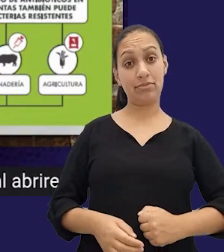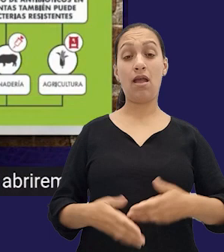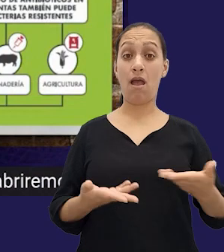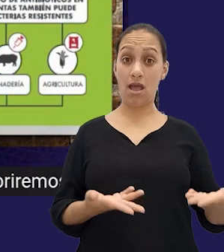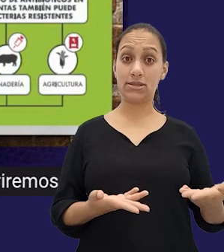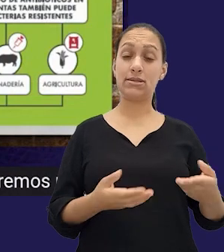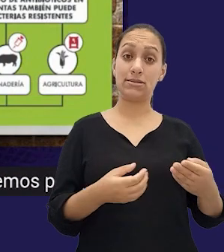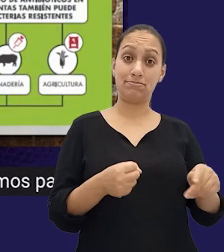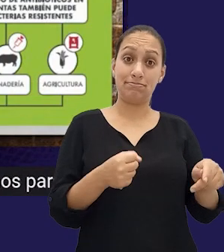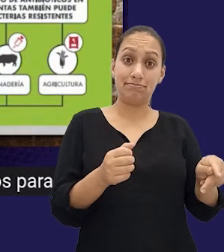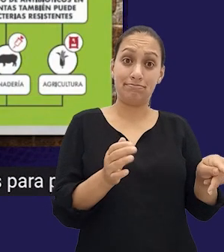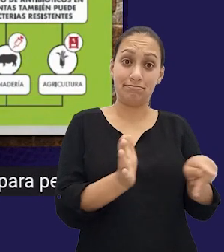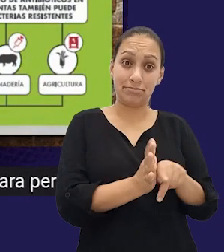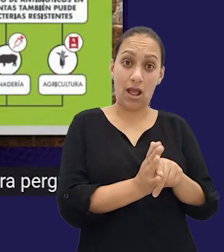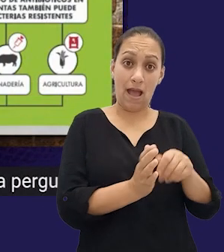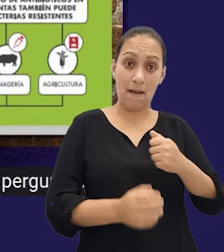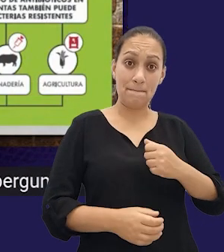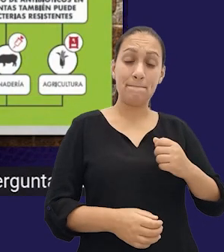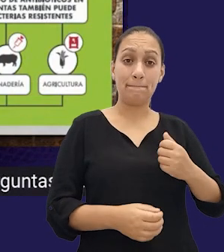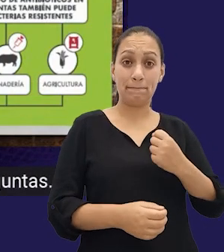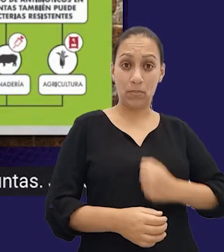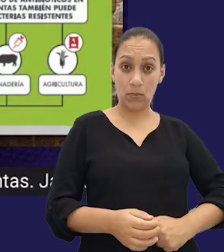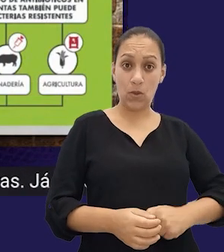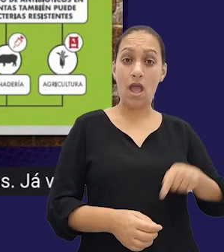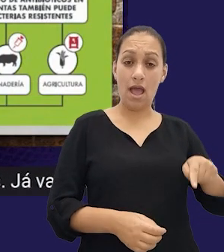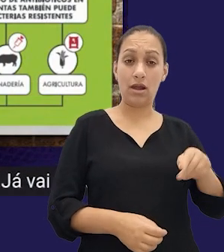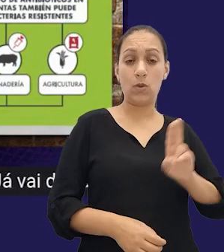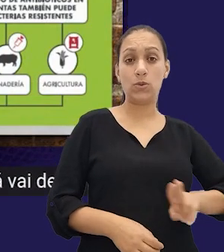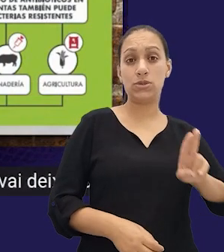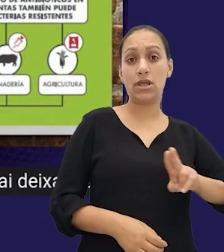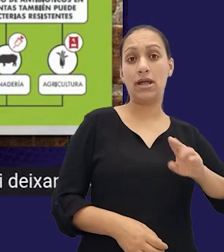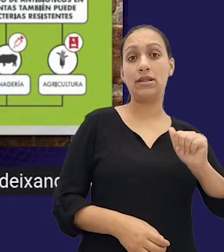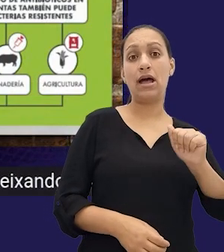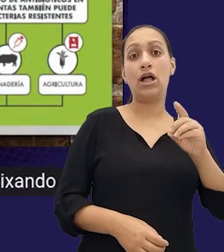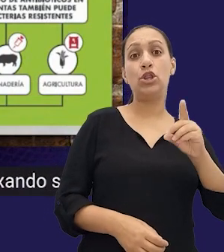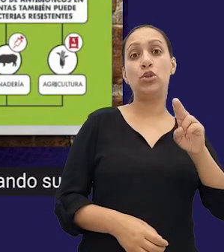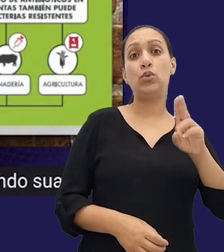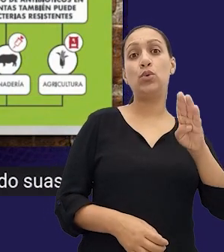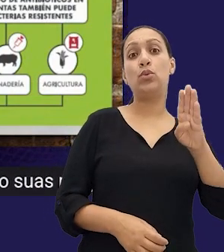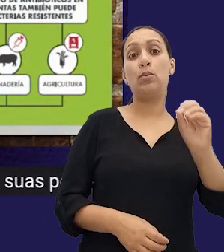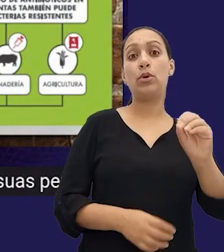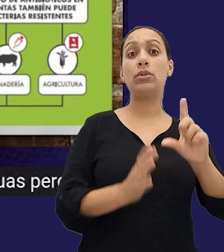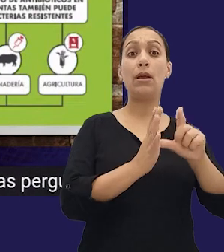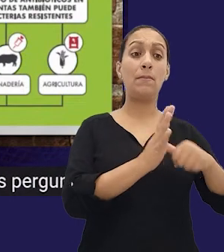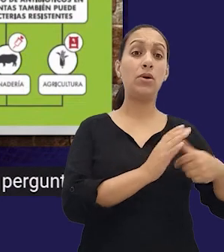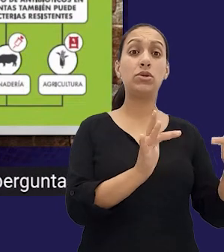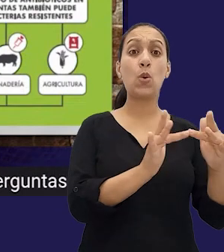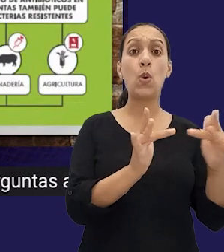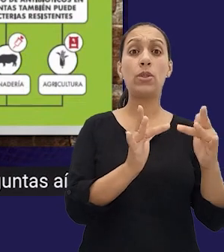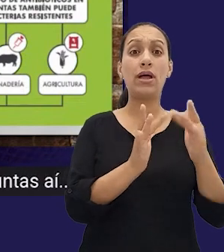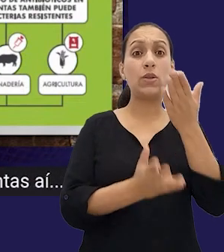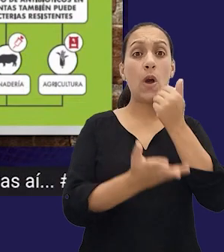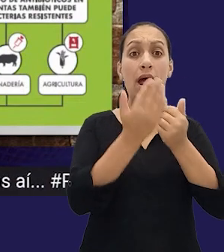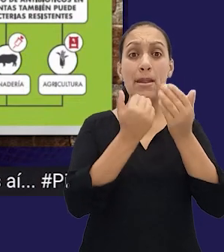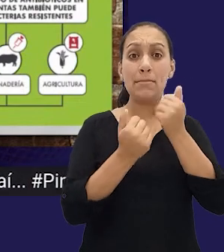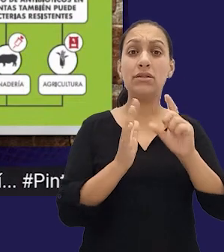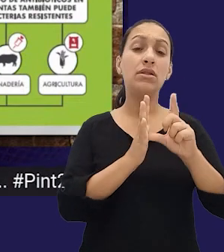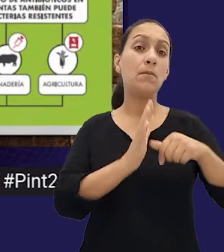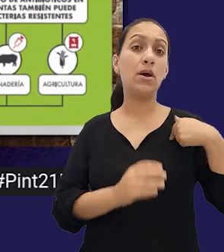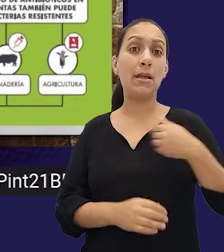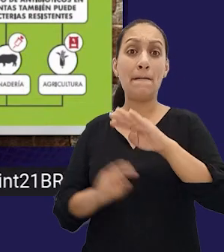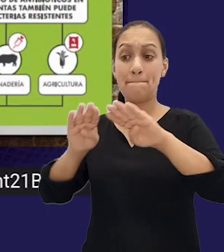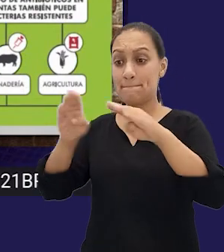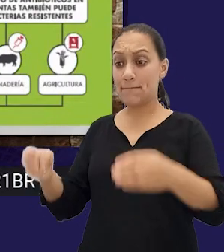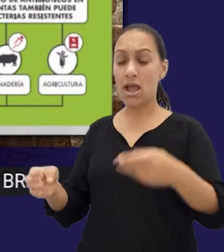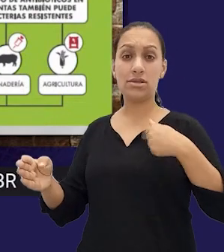bactérias vão estar, e essas fezes poderão ser usadas como adubo, e esse adubo vai entrar em contato com o alimento, e esse alimento vai chegar até a minha